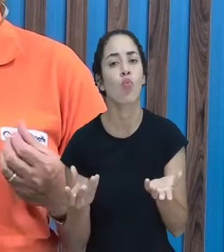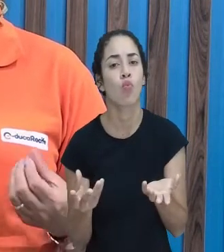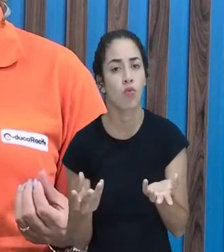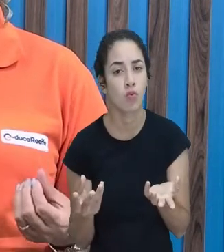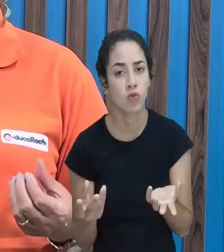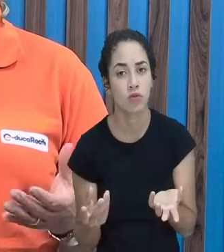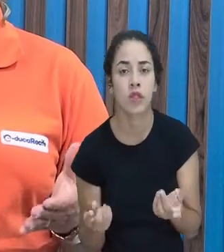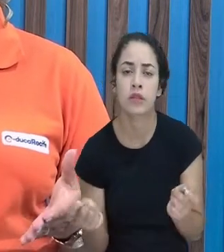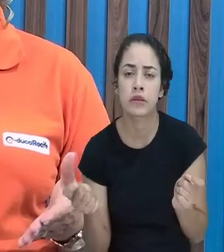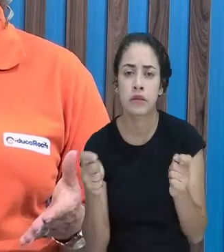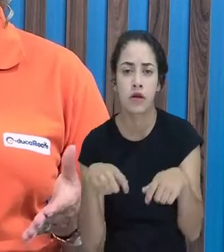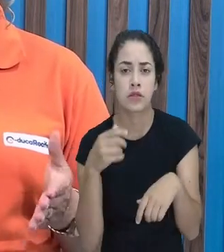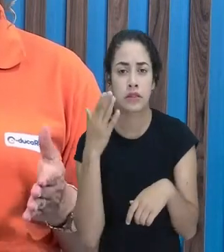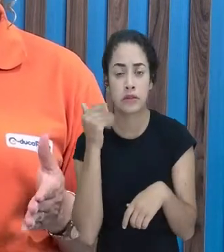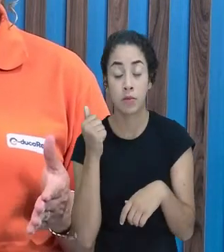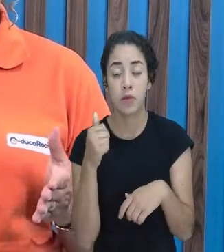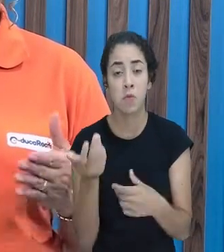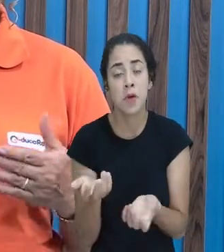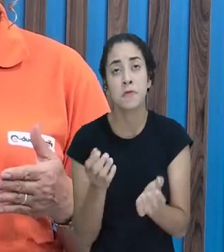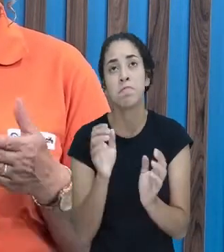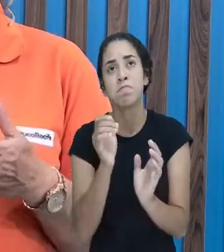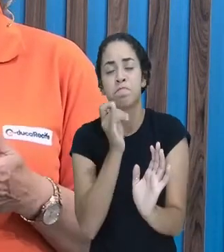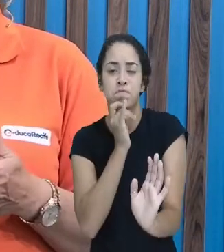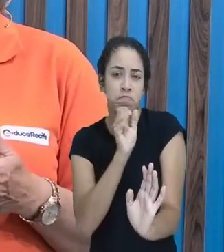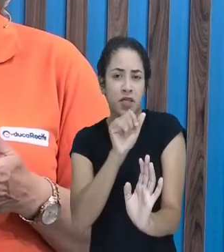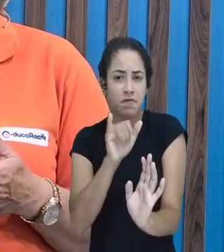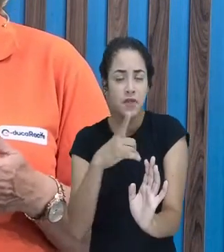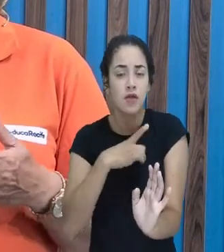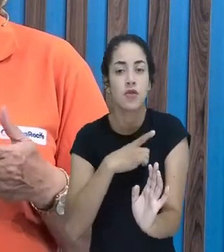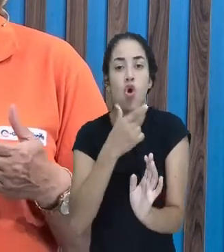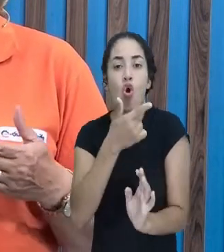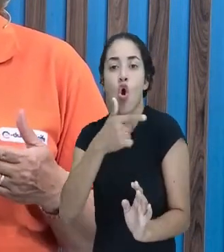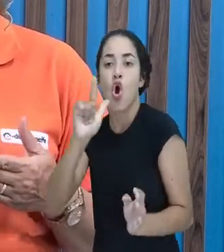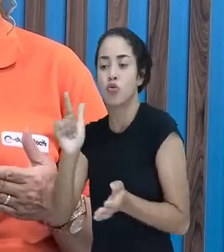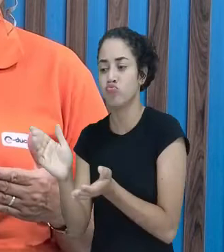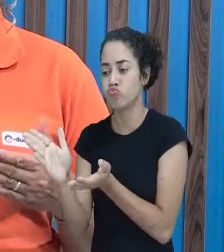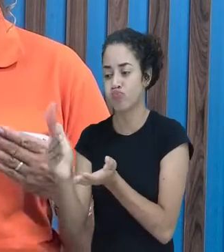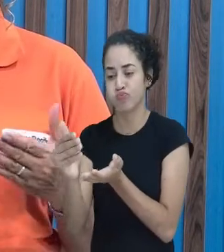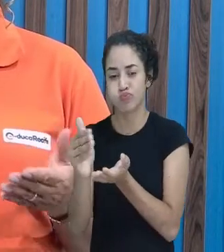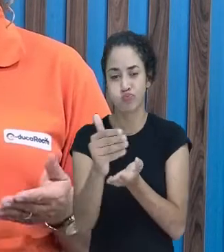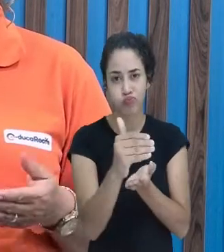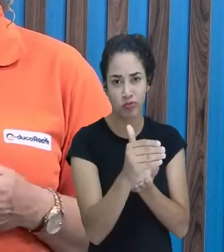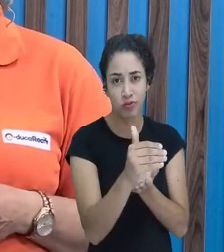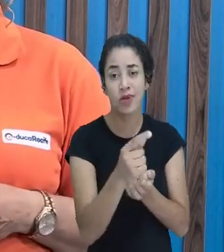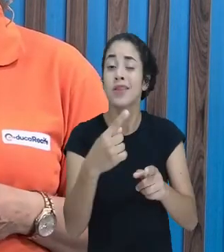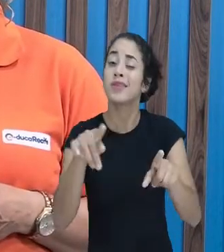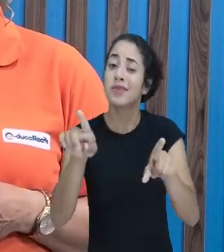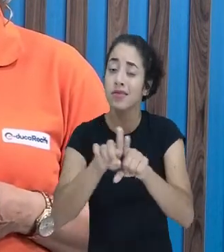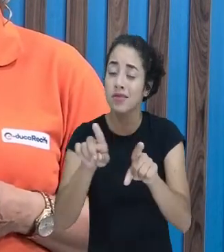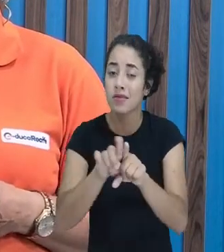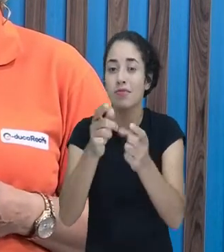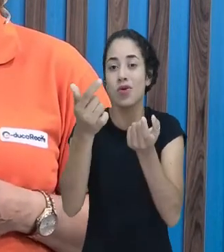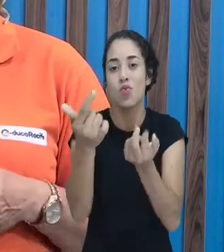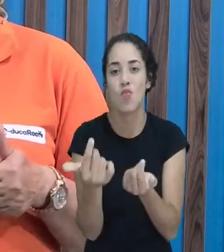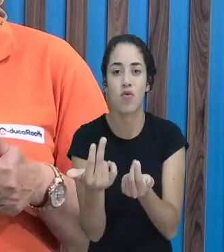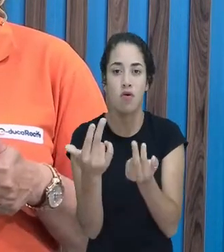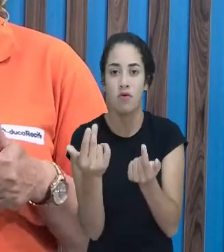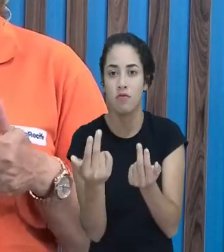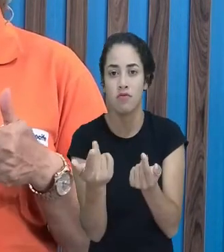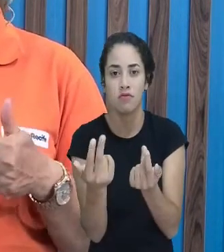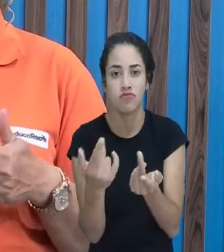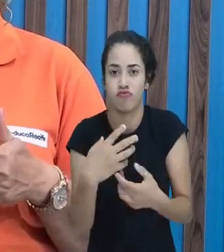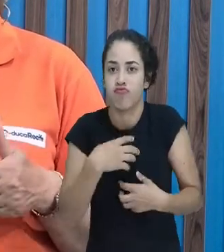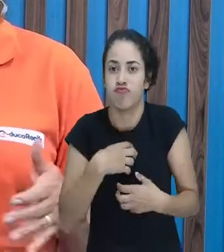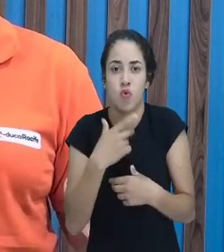E se você tivesse outros dados, você também faria isso, tá certo? Então, mas eu